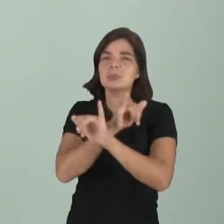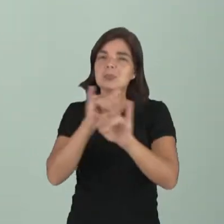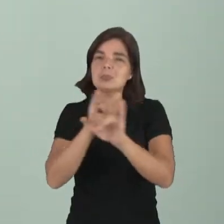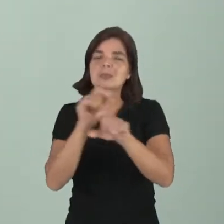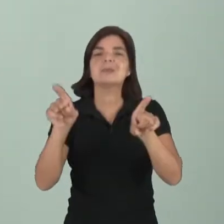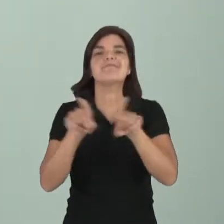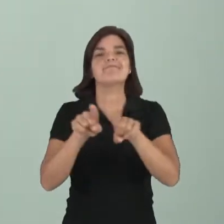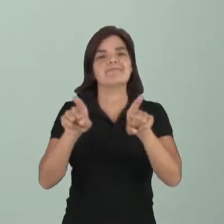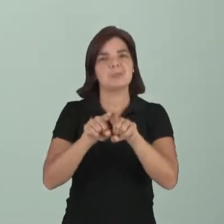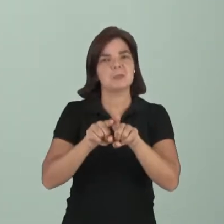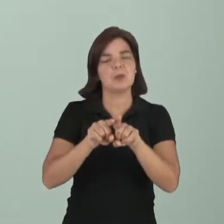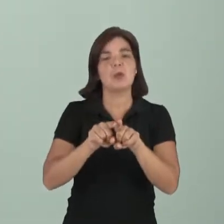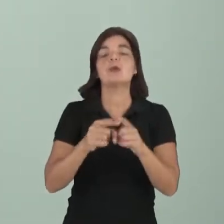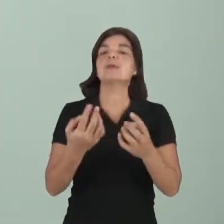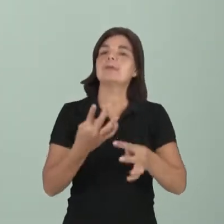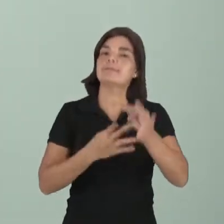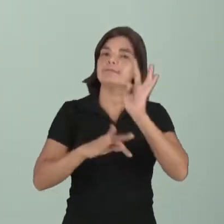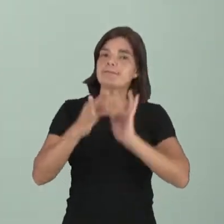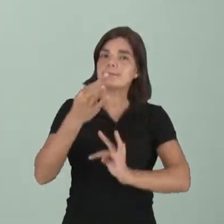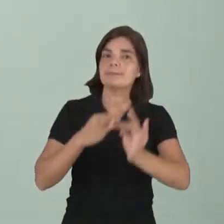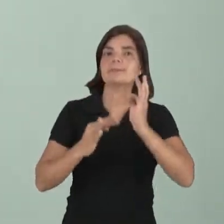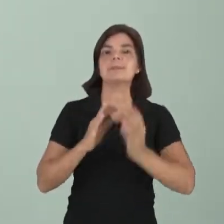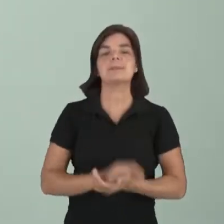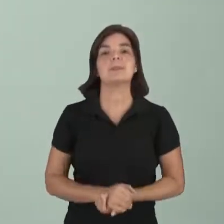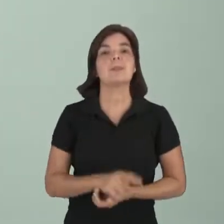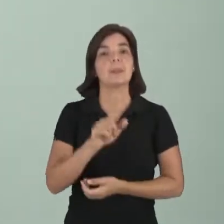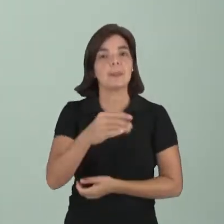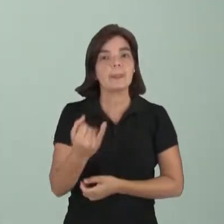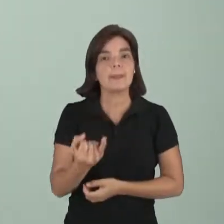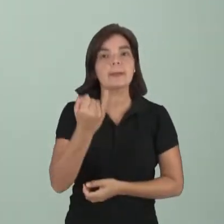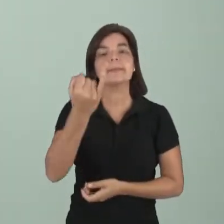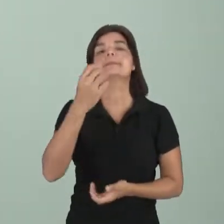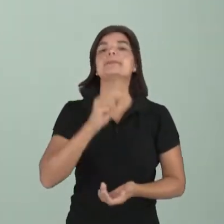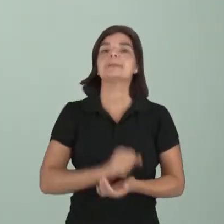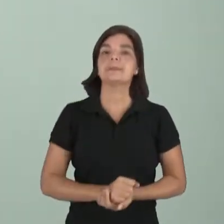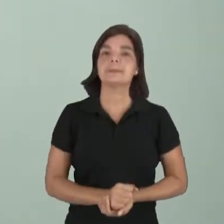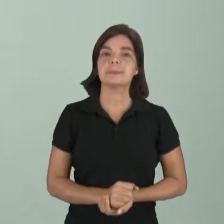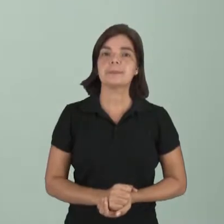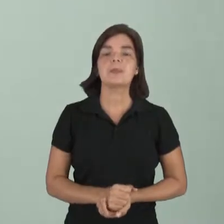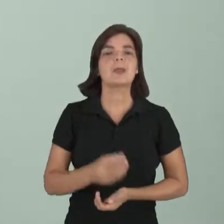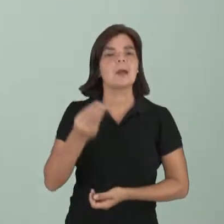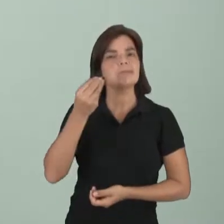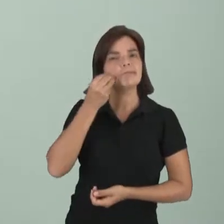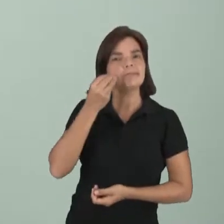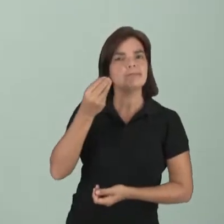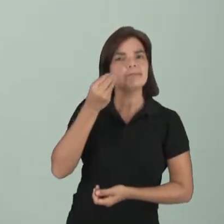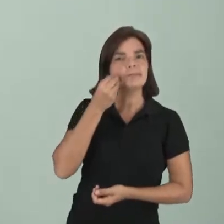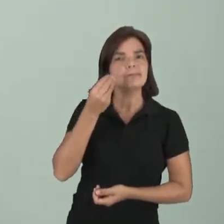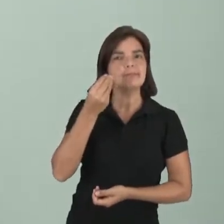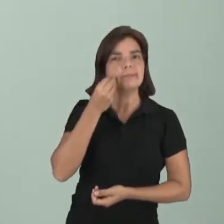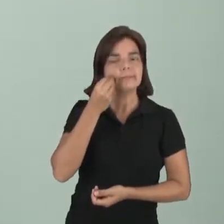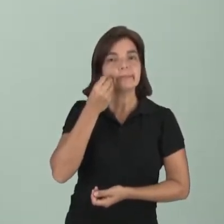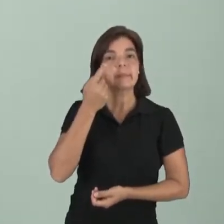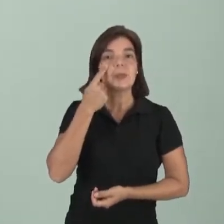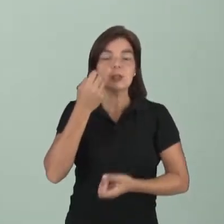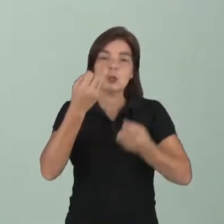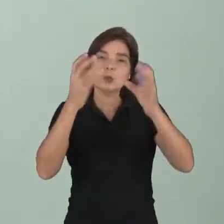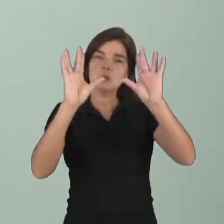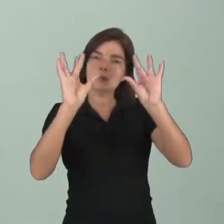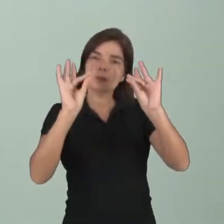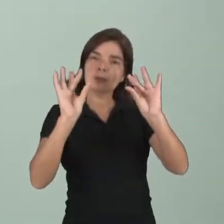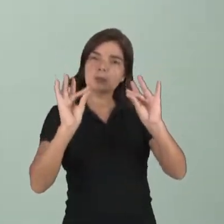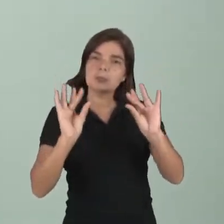inúmeras formas de aplicação da tecnologia. Isso é importante para a gente tentar